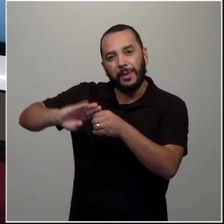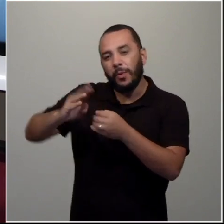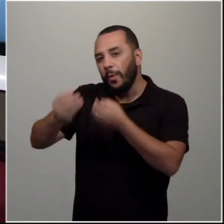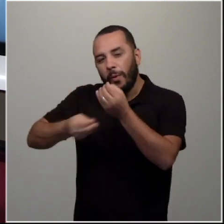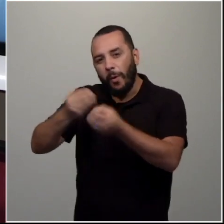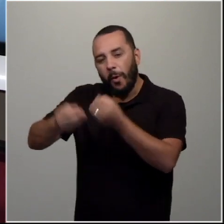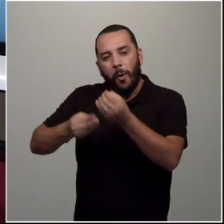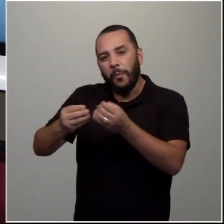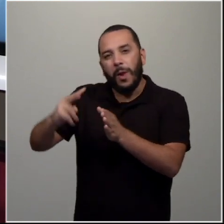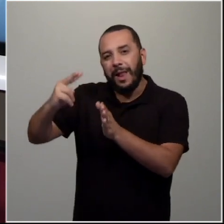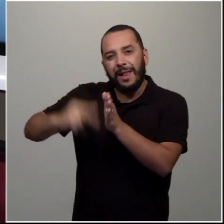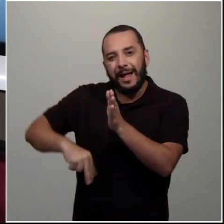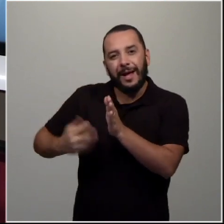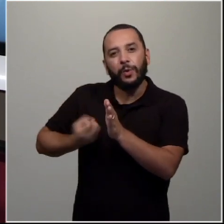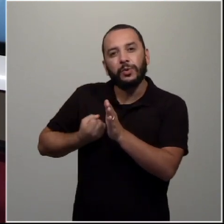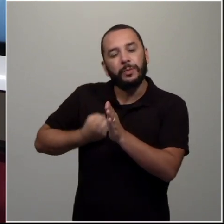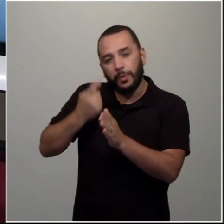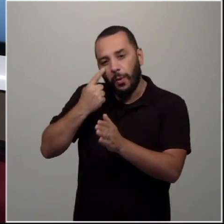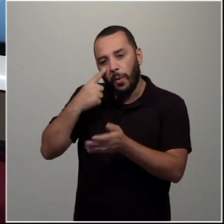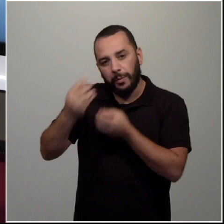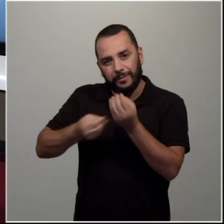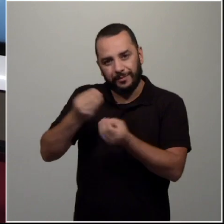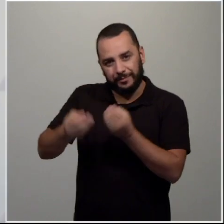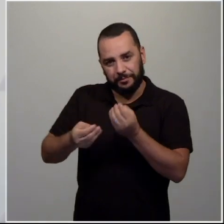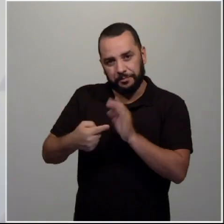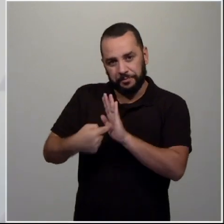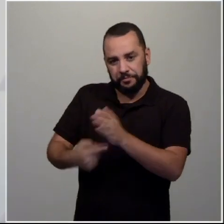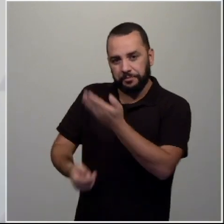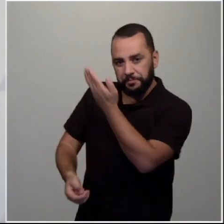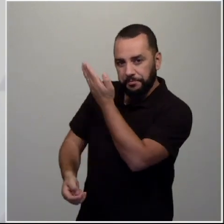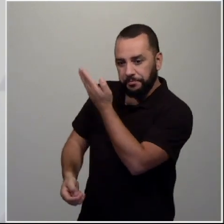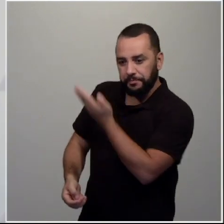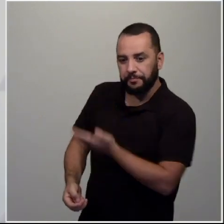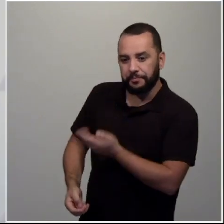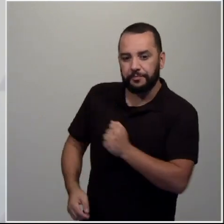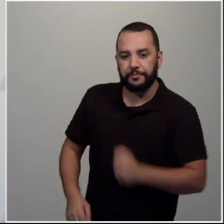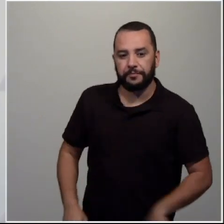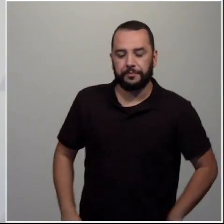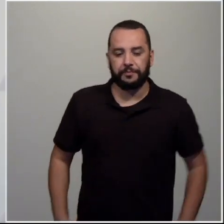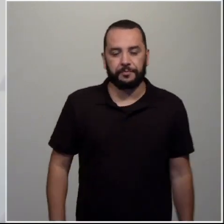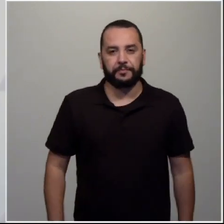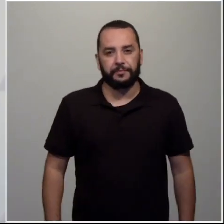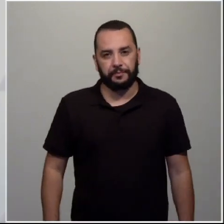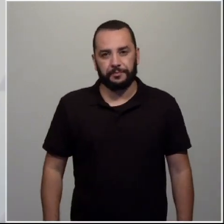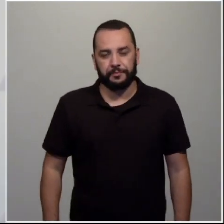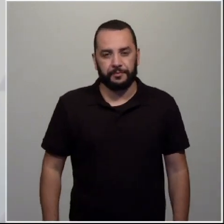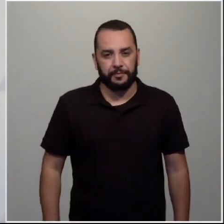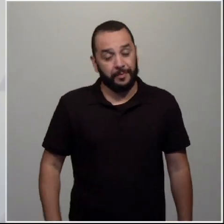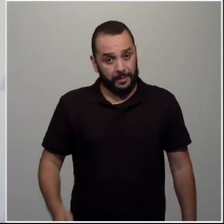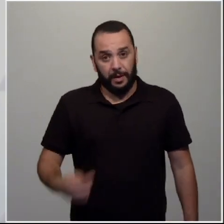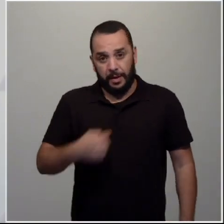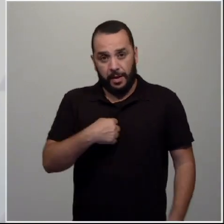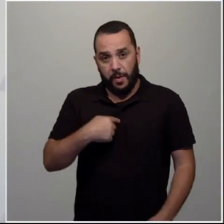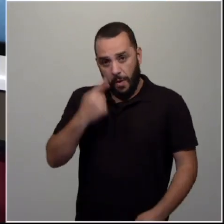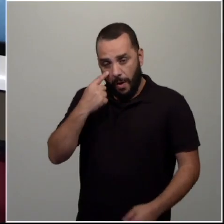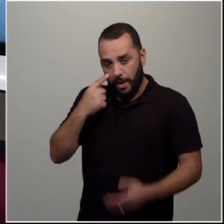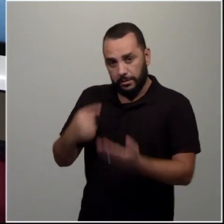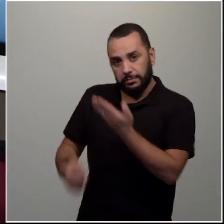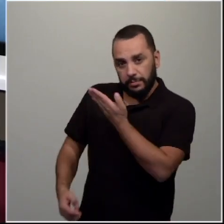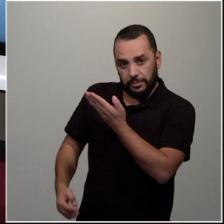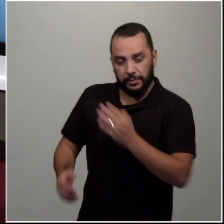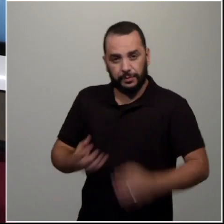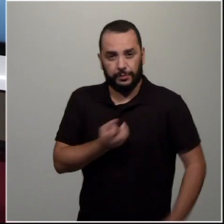essa leitura né então eu vou começará a partir desse número aqui quando eu olho para esse número